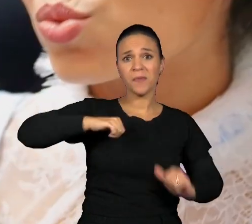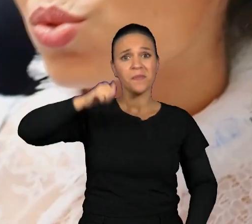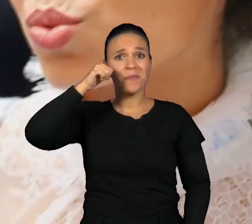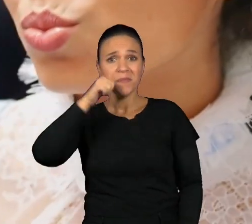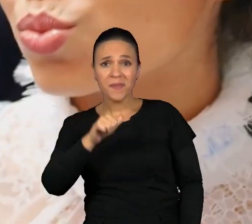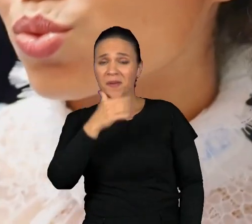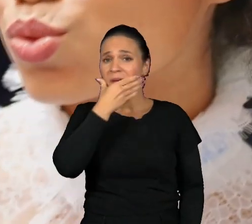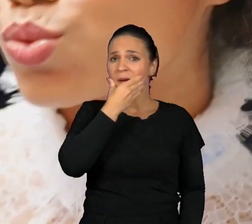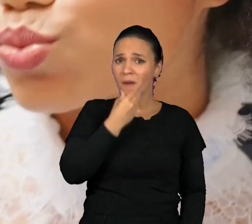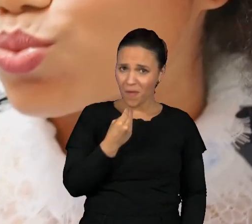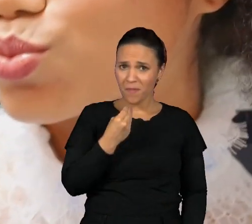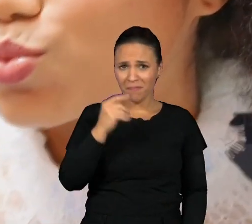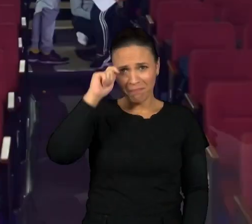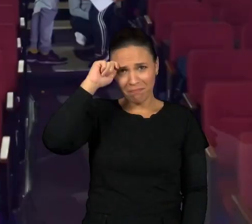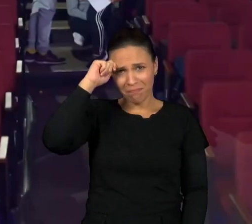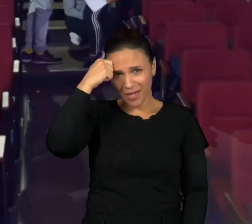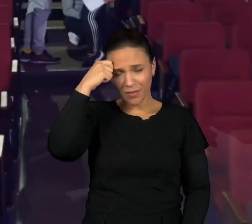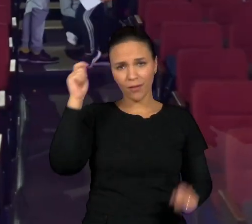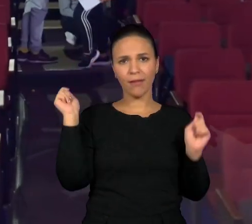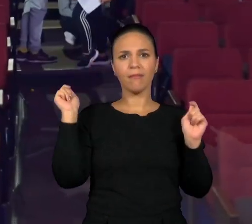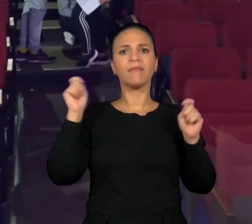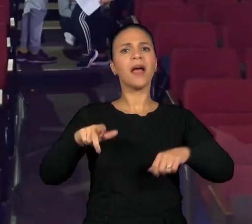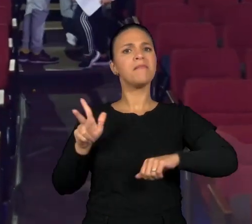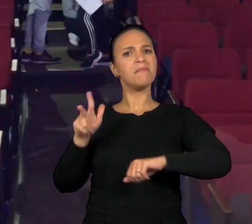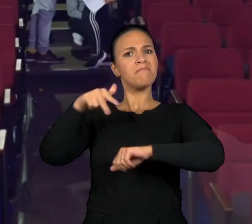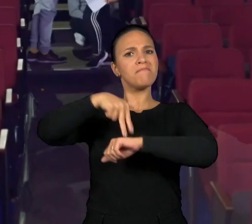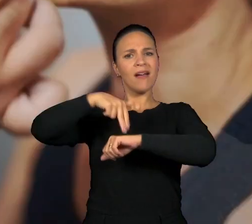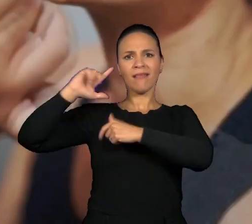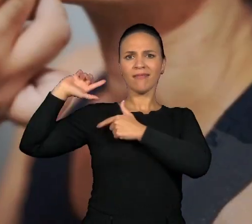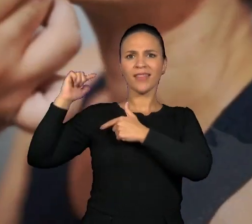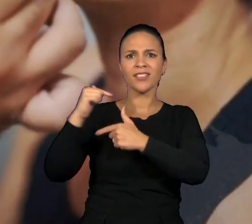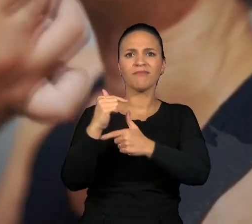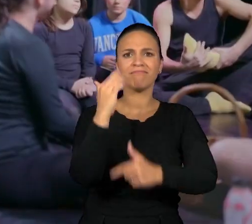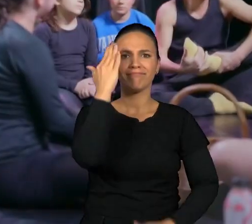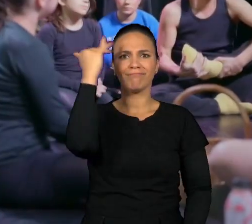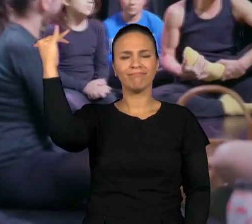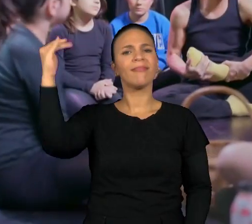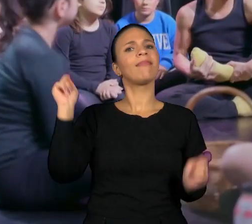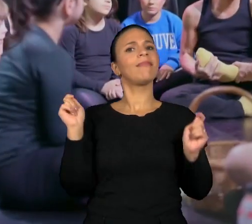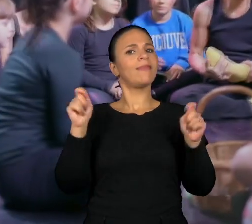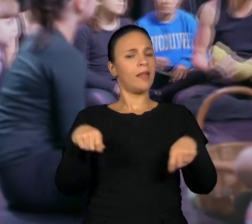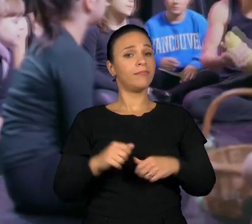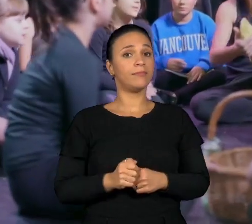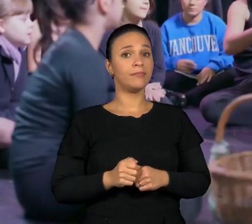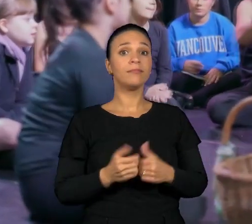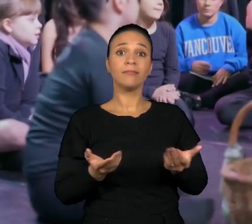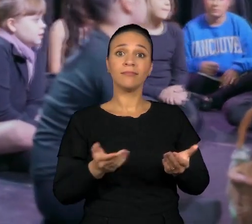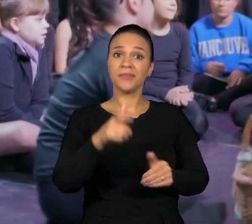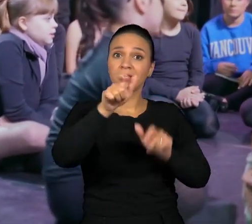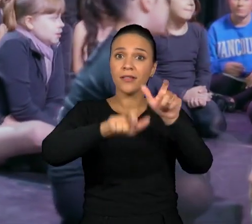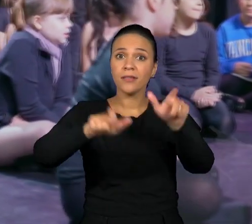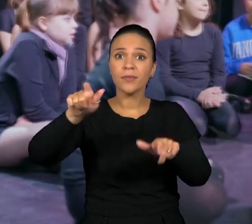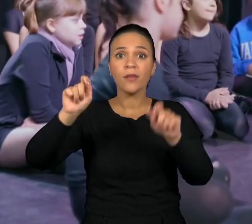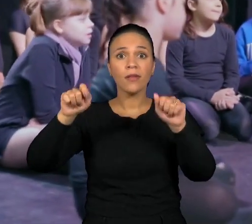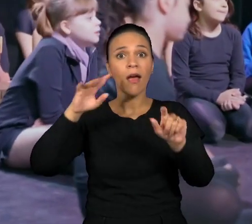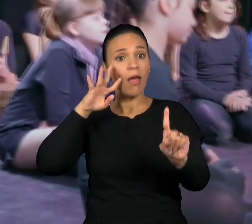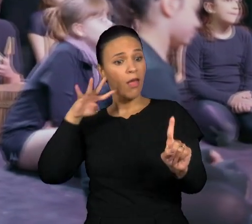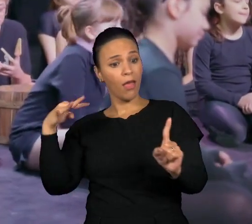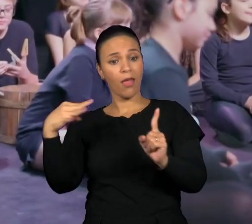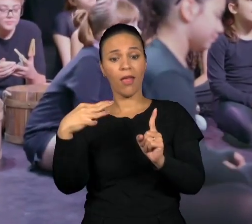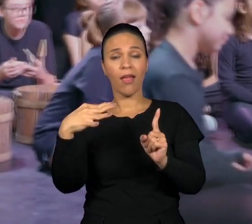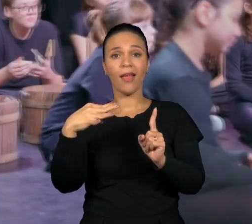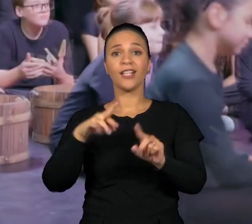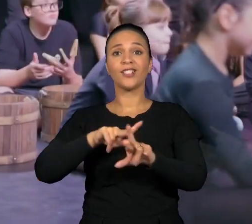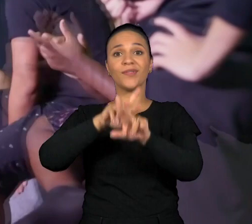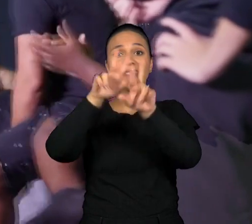pretos podem interpretar grandes clássicos e grandes histórias. Fazendo com que as pessoas enxerguem essa